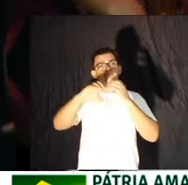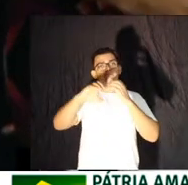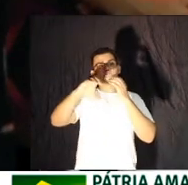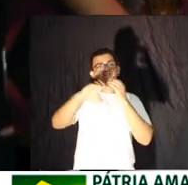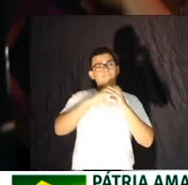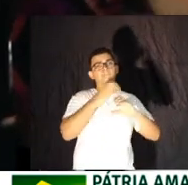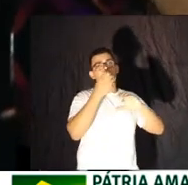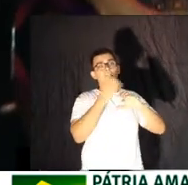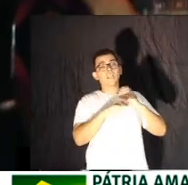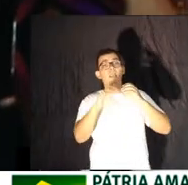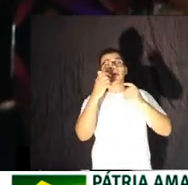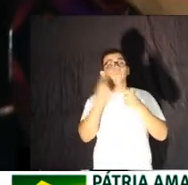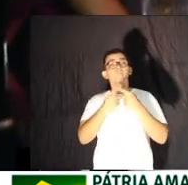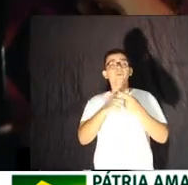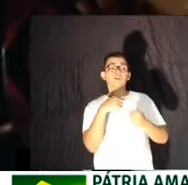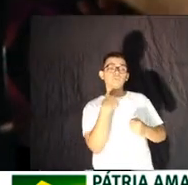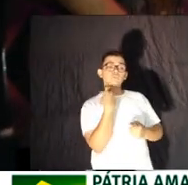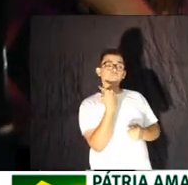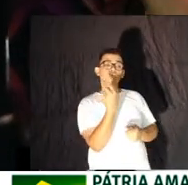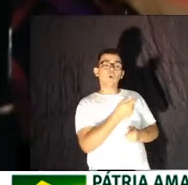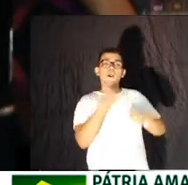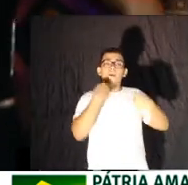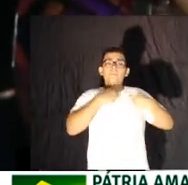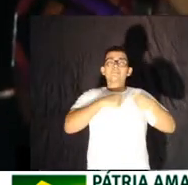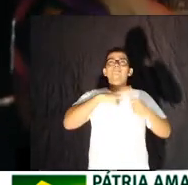a gente se amar